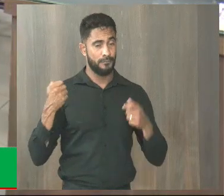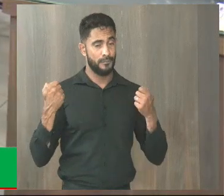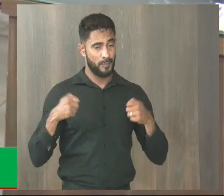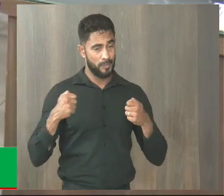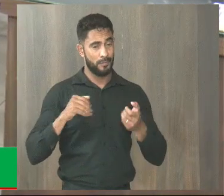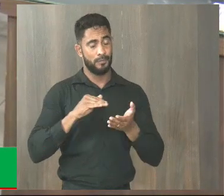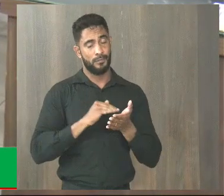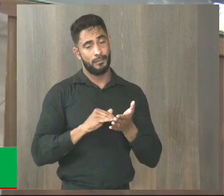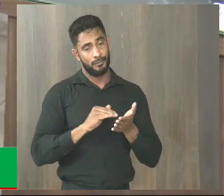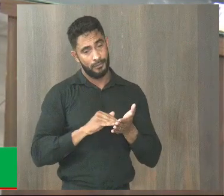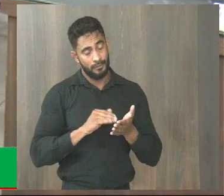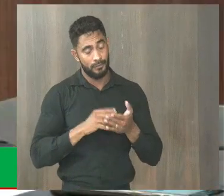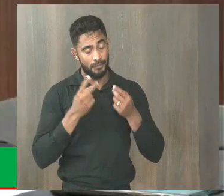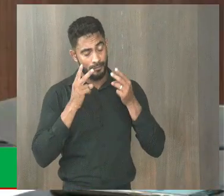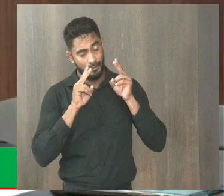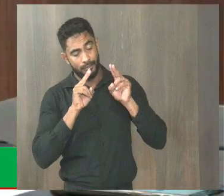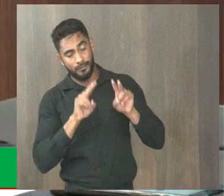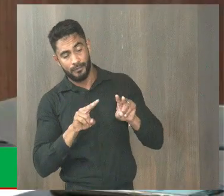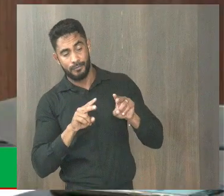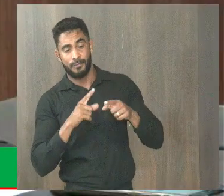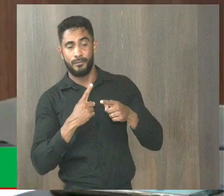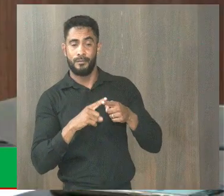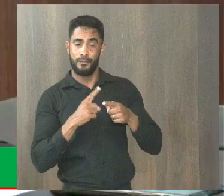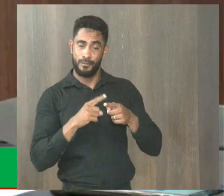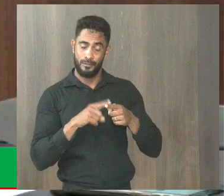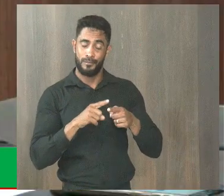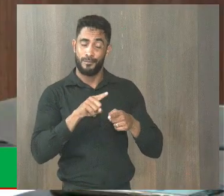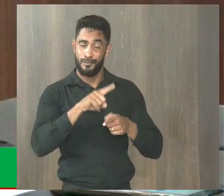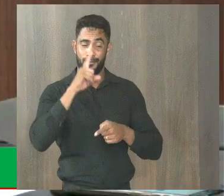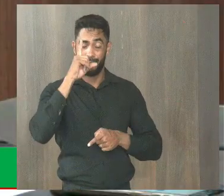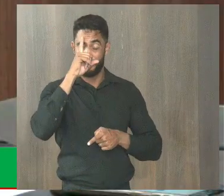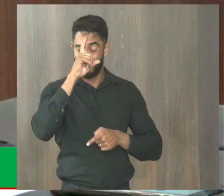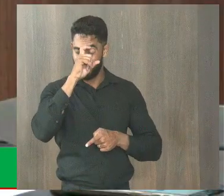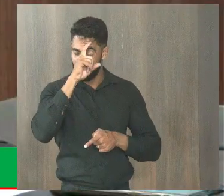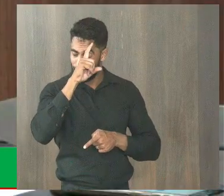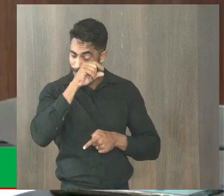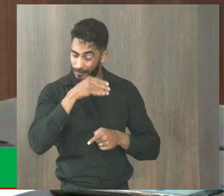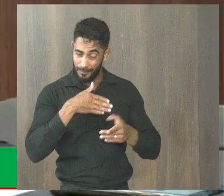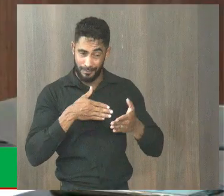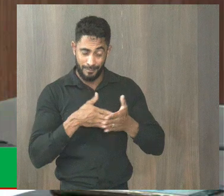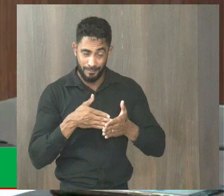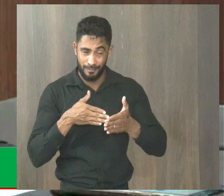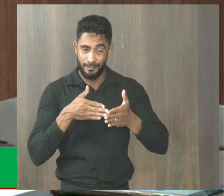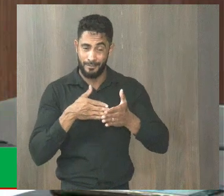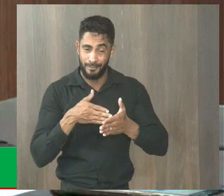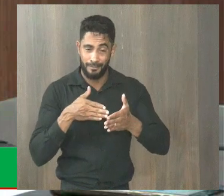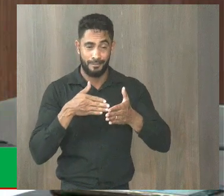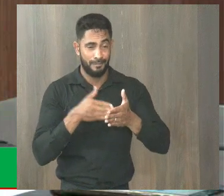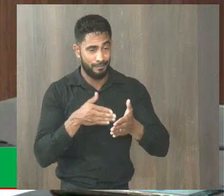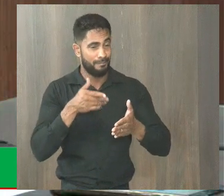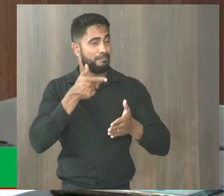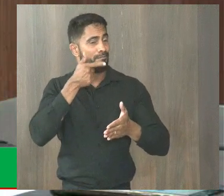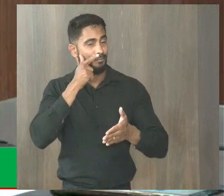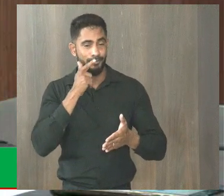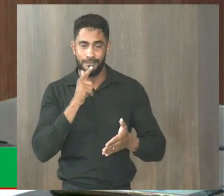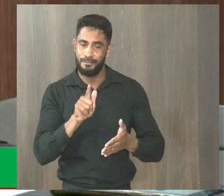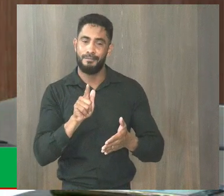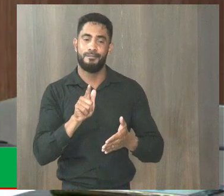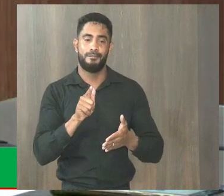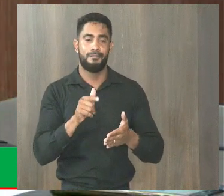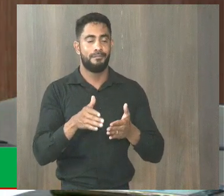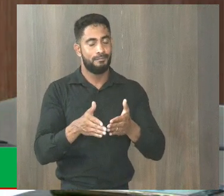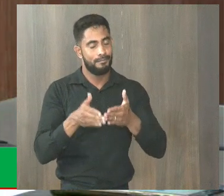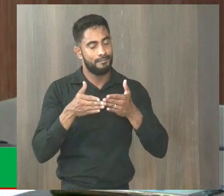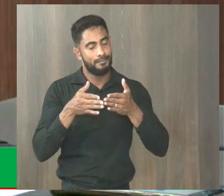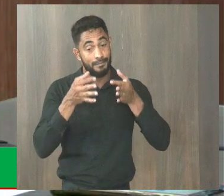pediu o secretário para poder dar uma agilizada, porque eu vi a rua lá, está muito, muito ruim, intransitável. E eu peço dar uma